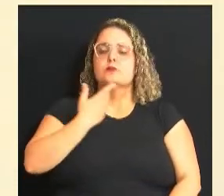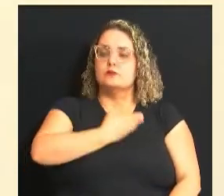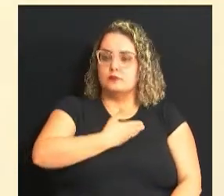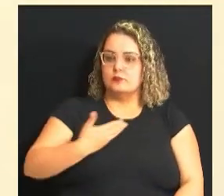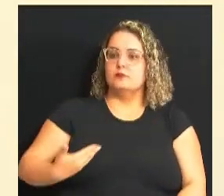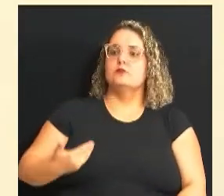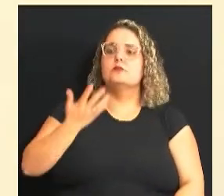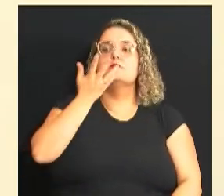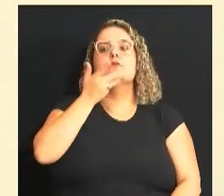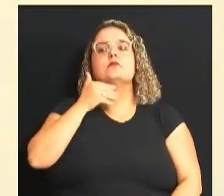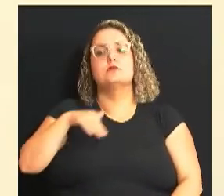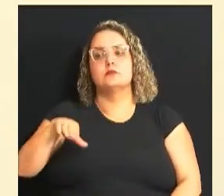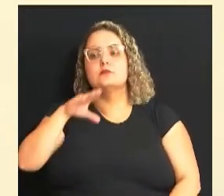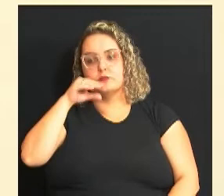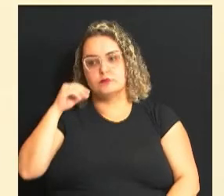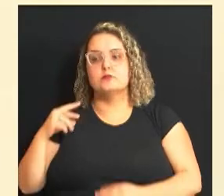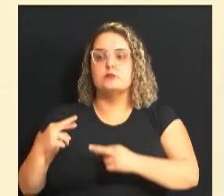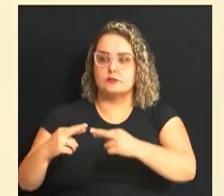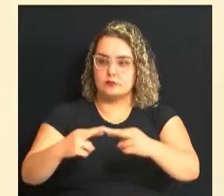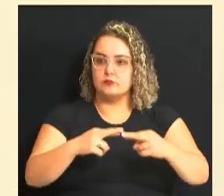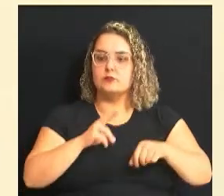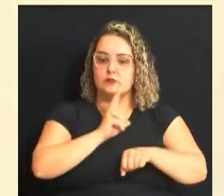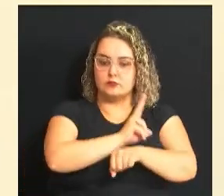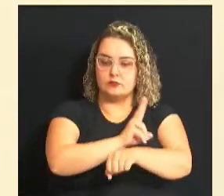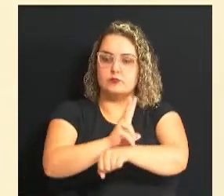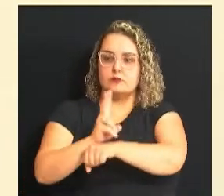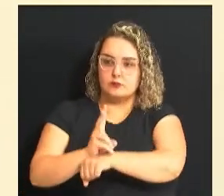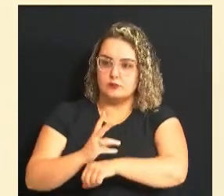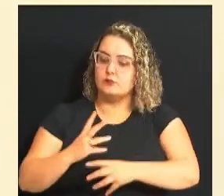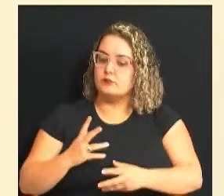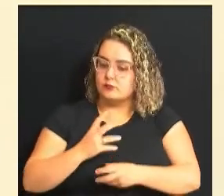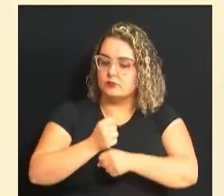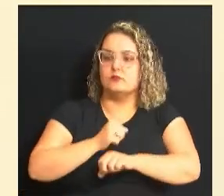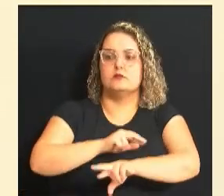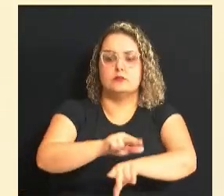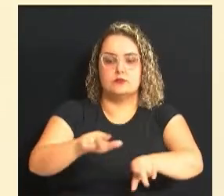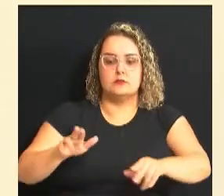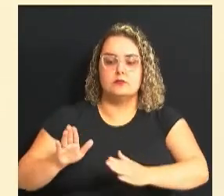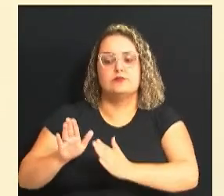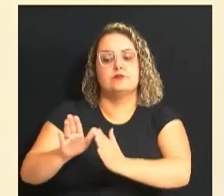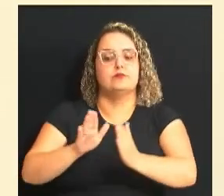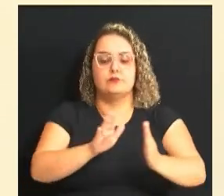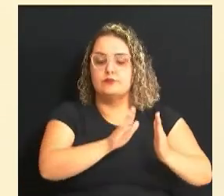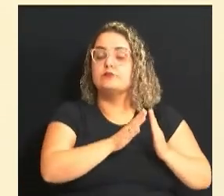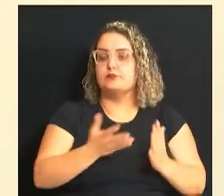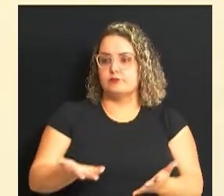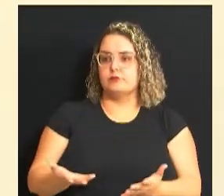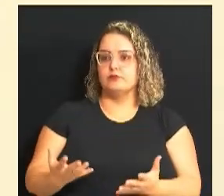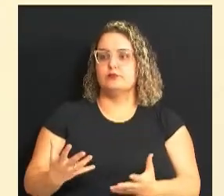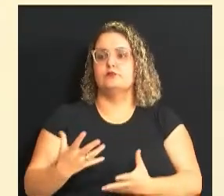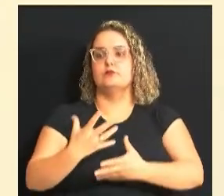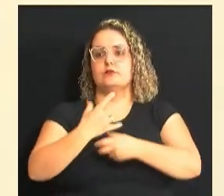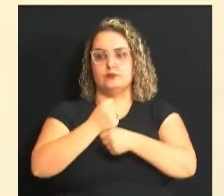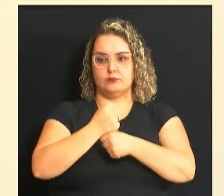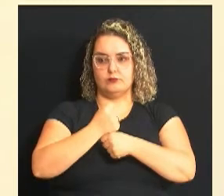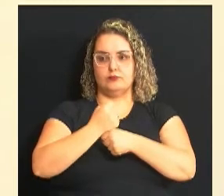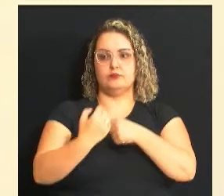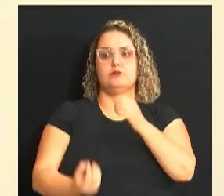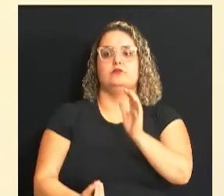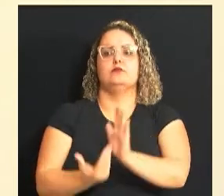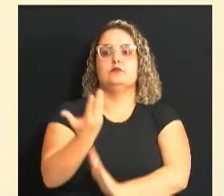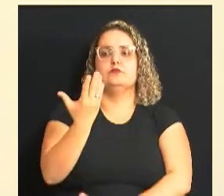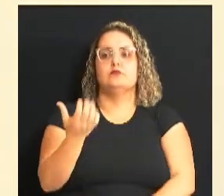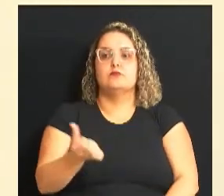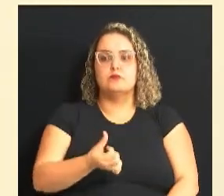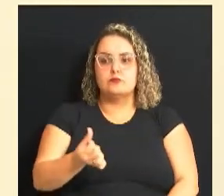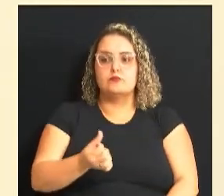criança e adolescente é uma rede de proteção e ela tem que ser fortalecida em várias frentes. Então, fortalecer com a criação de um sexto